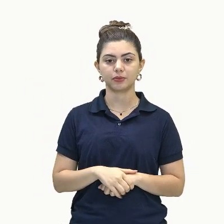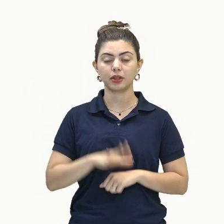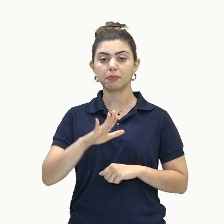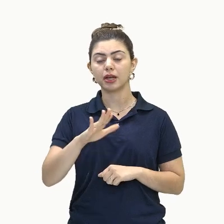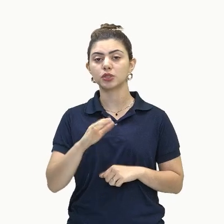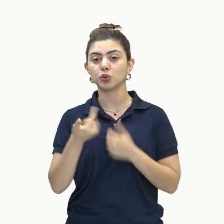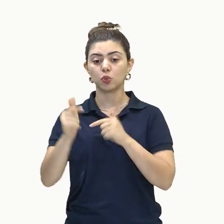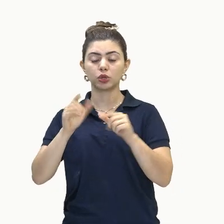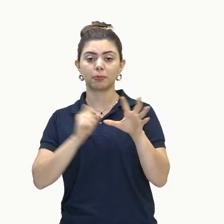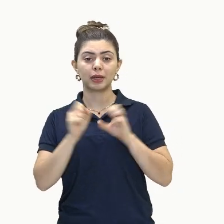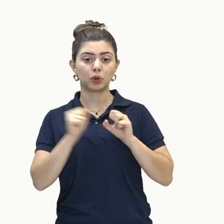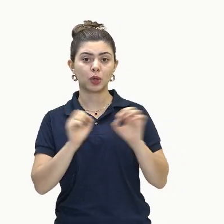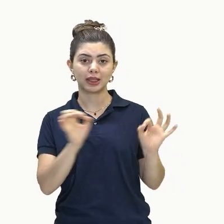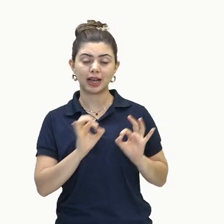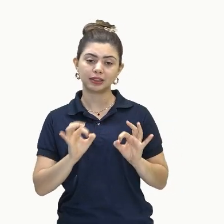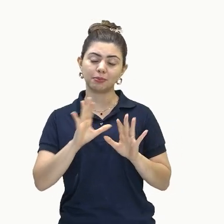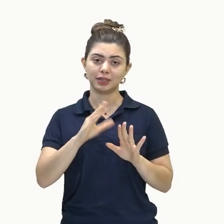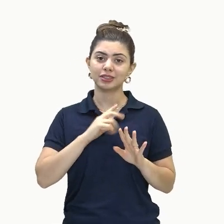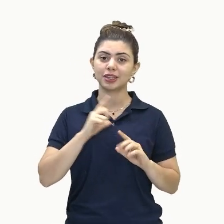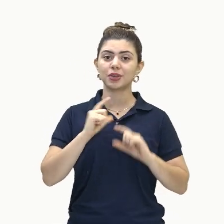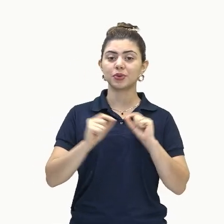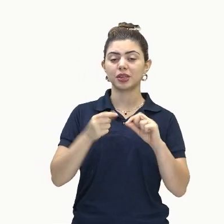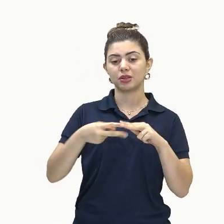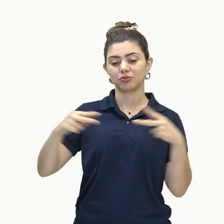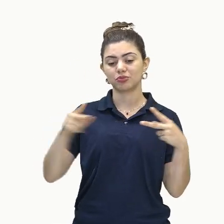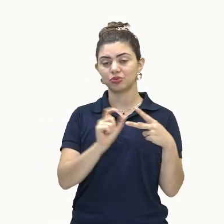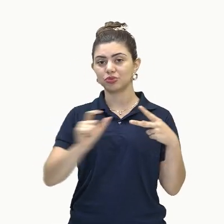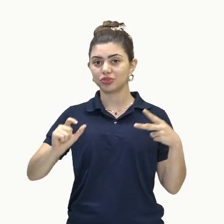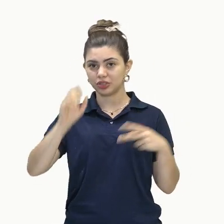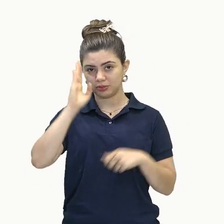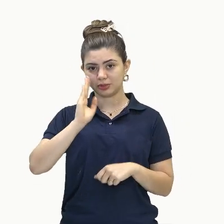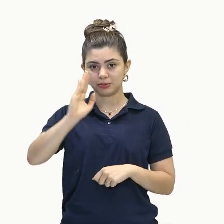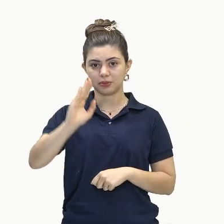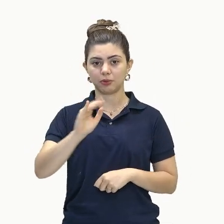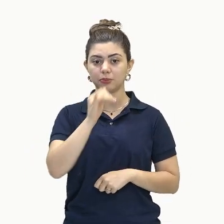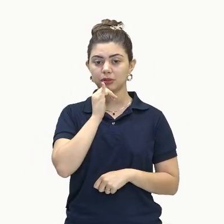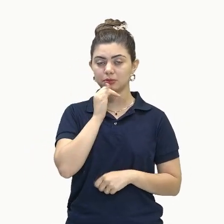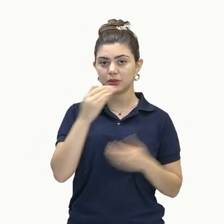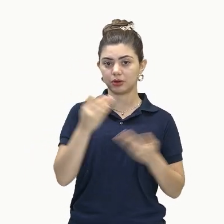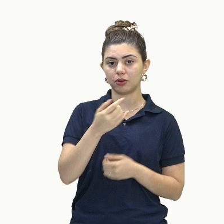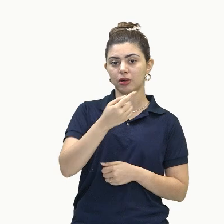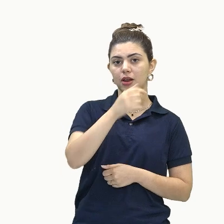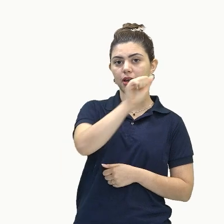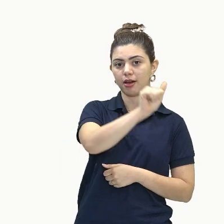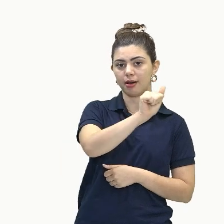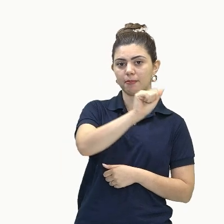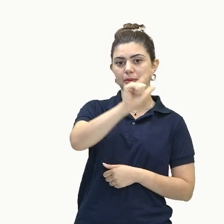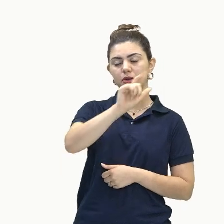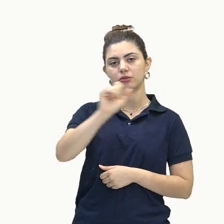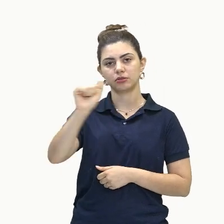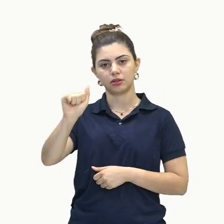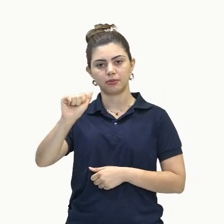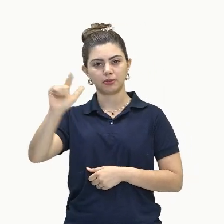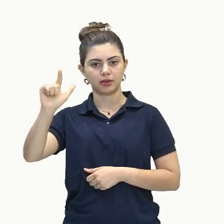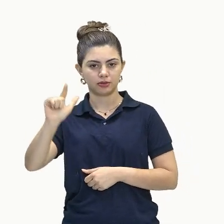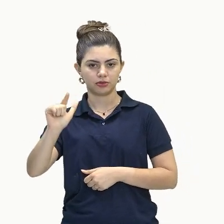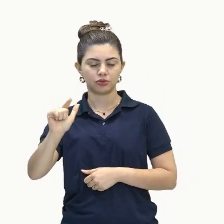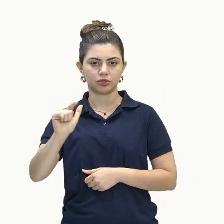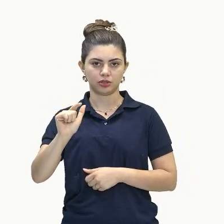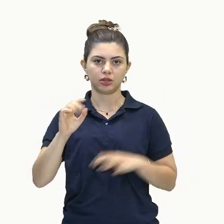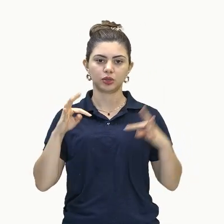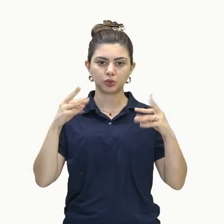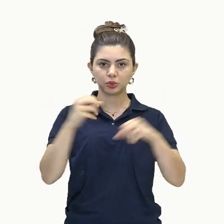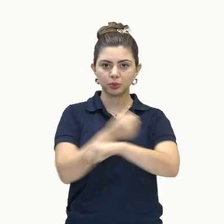apresentar sempre o gene dominante. Então, nós vamos colocar aqui o indivíduo 1 da primeira geração, o indivíduo 2, o